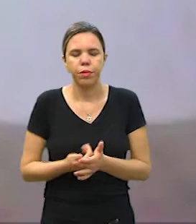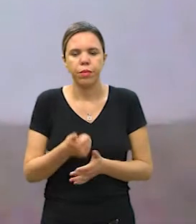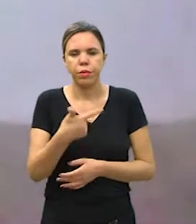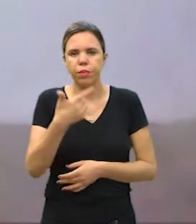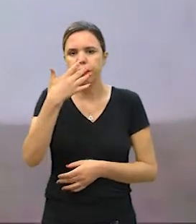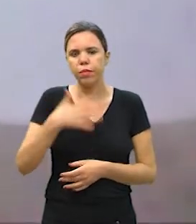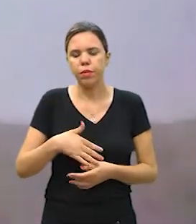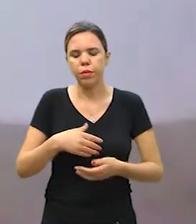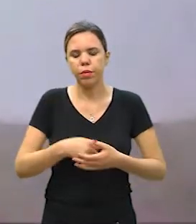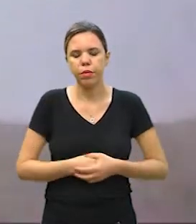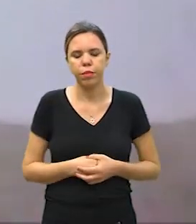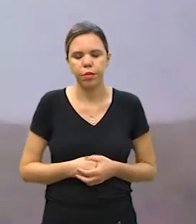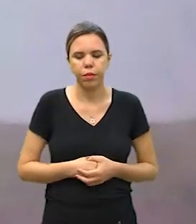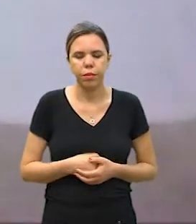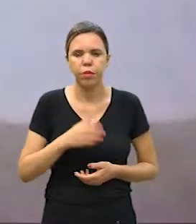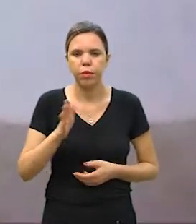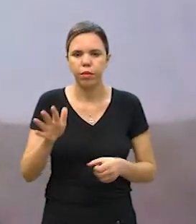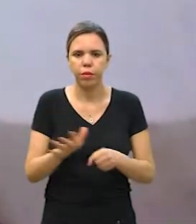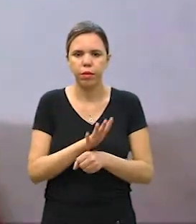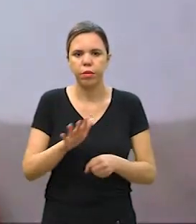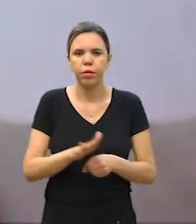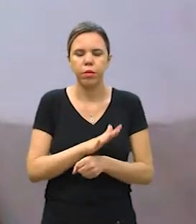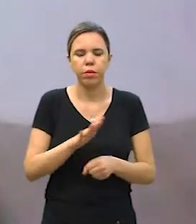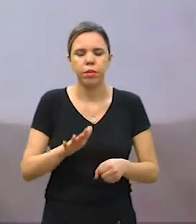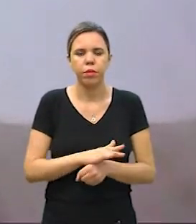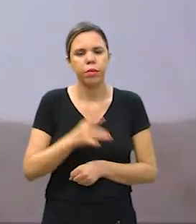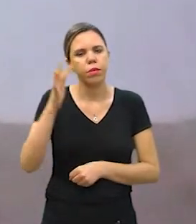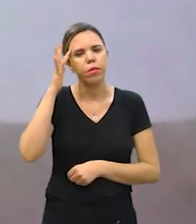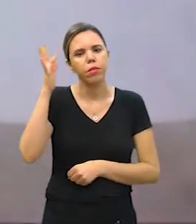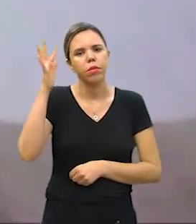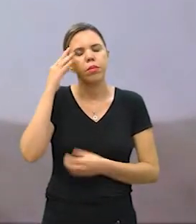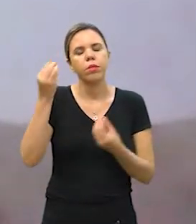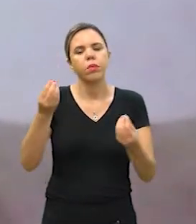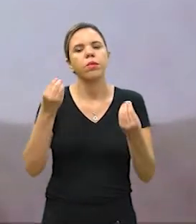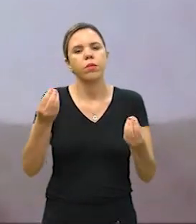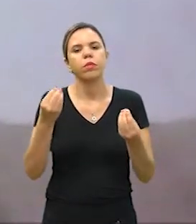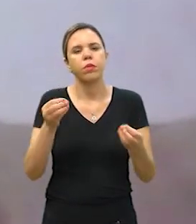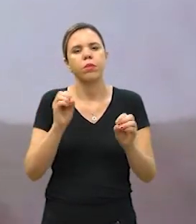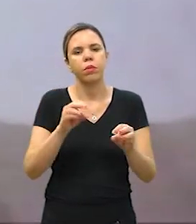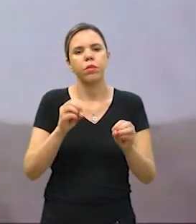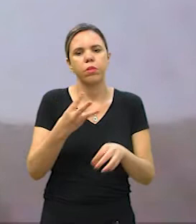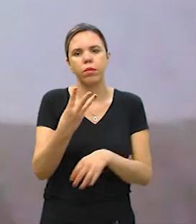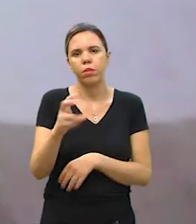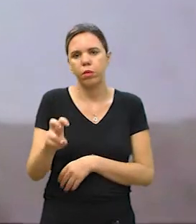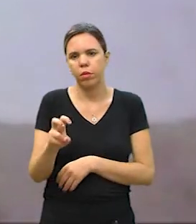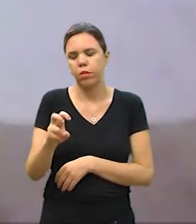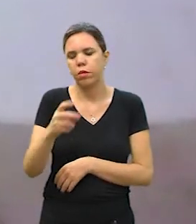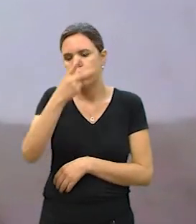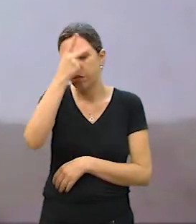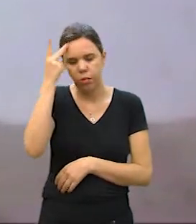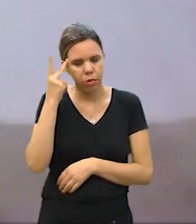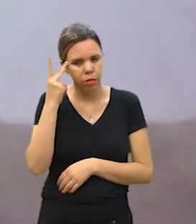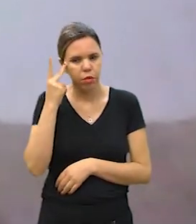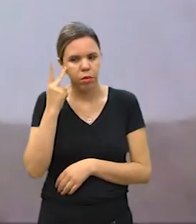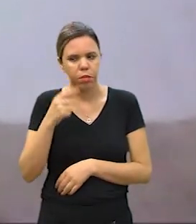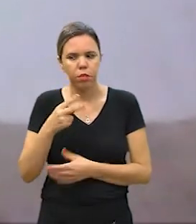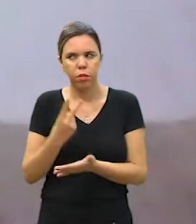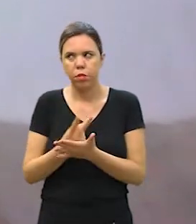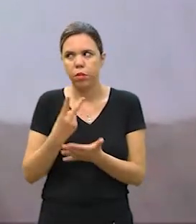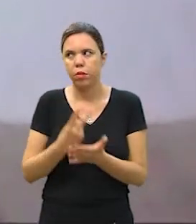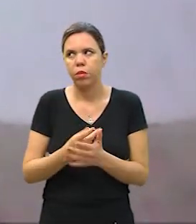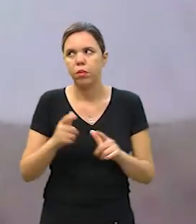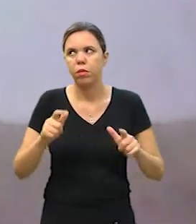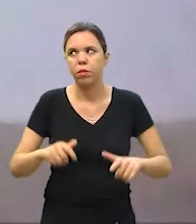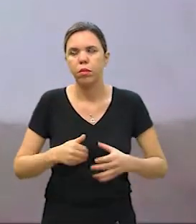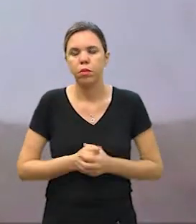com 12 crianças. Já está lotado. Eu fico imaginando como que a gente dava aula para 35 pessoas ali naquele